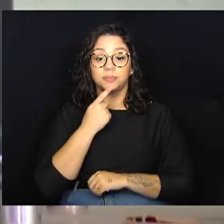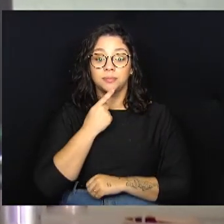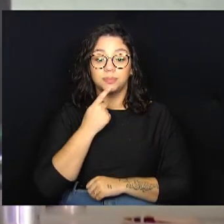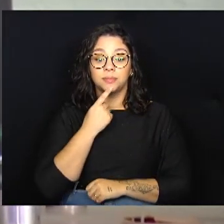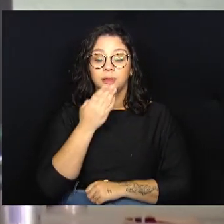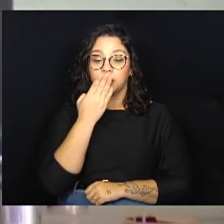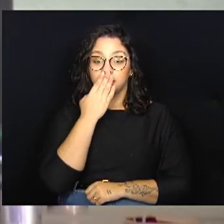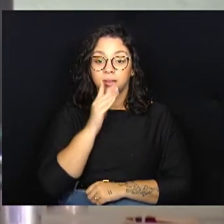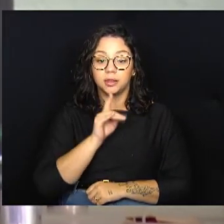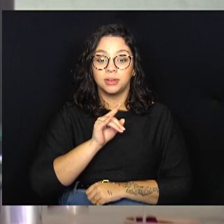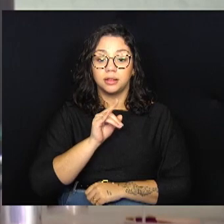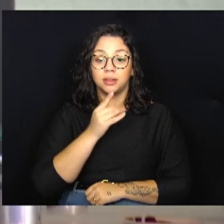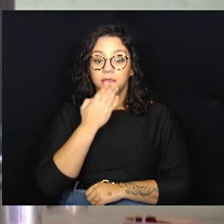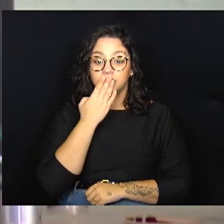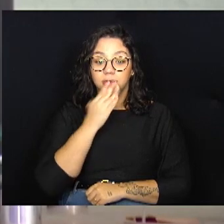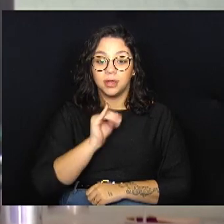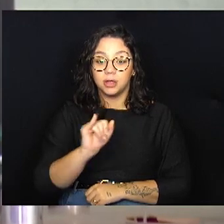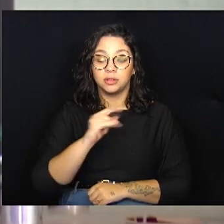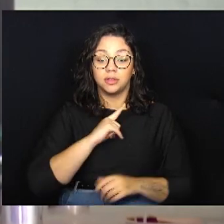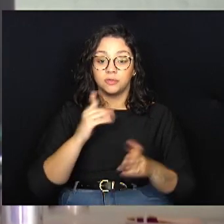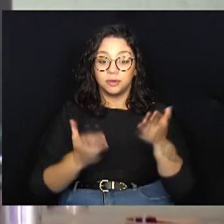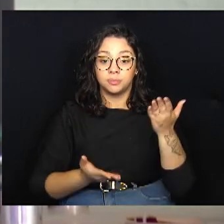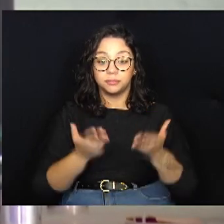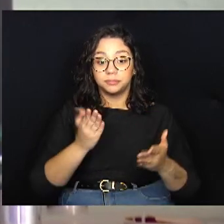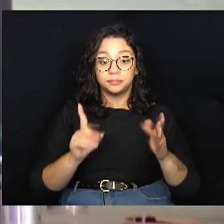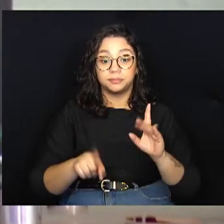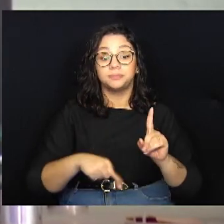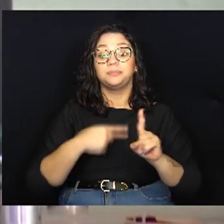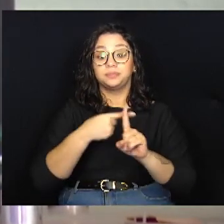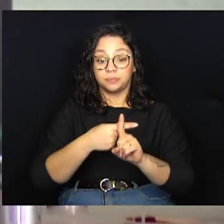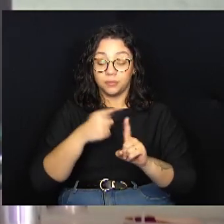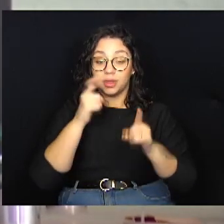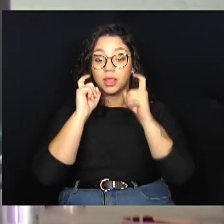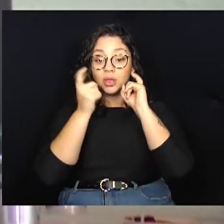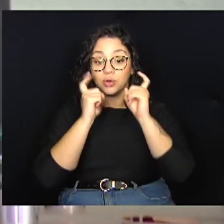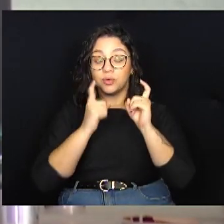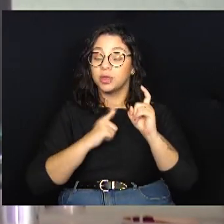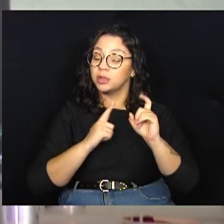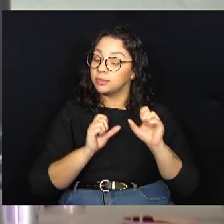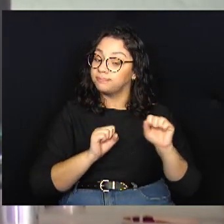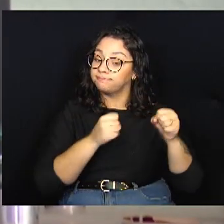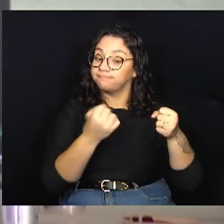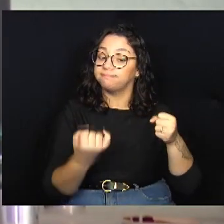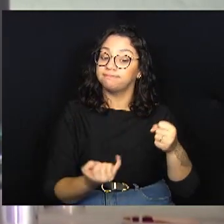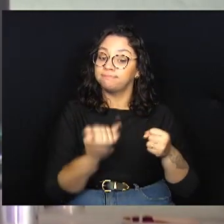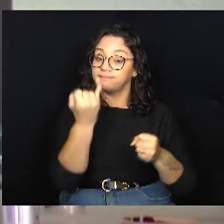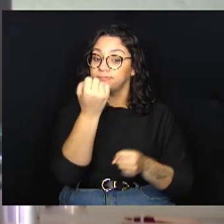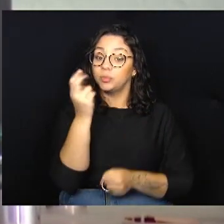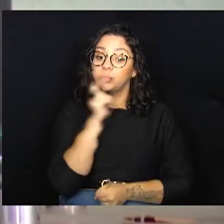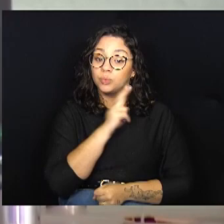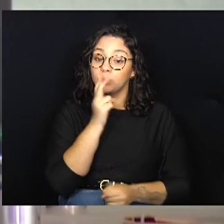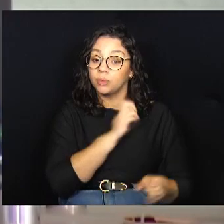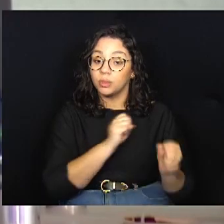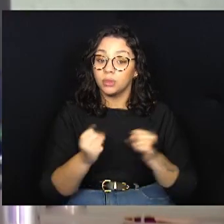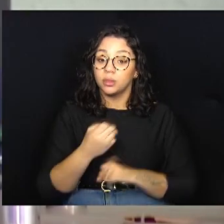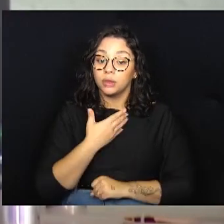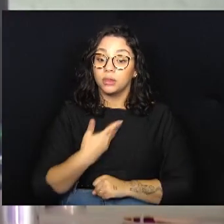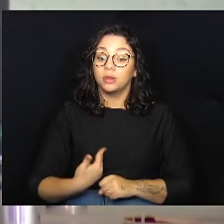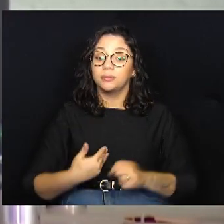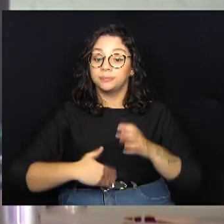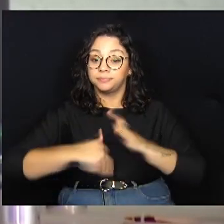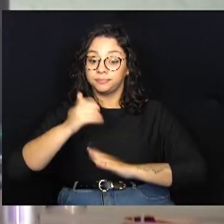Indaiatuba, fez um balanço positivo da reunião e reforçou a urgência do poder público em atuar